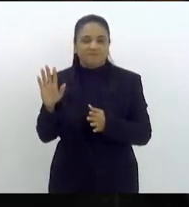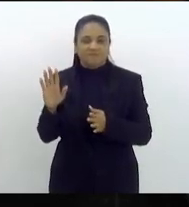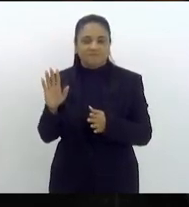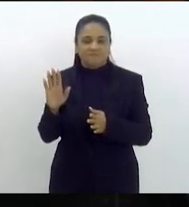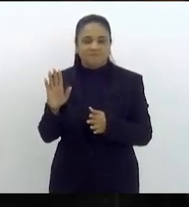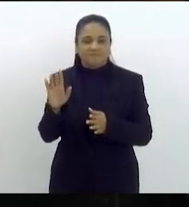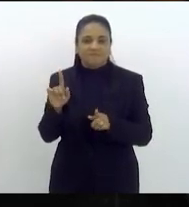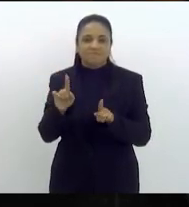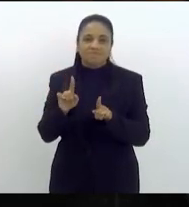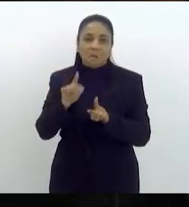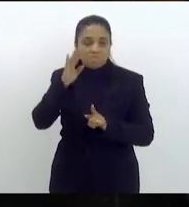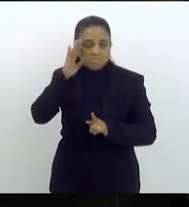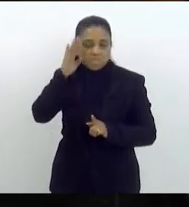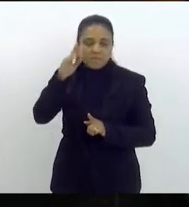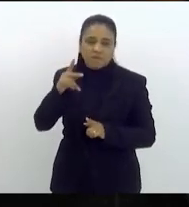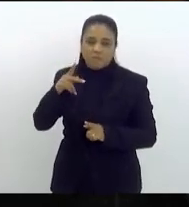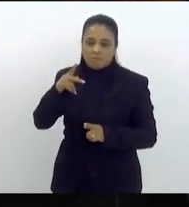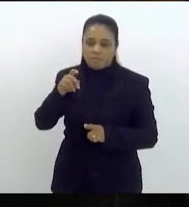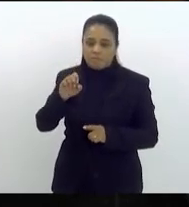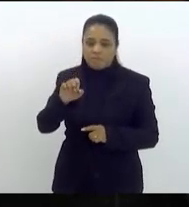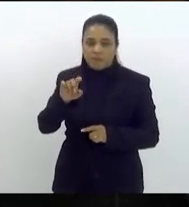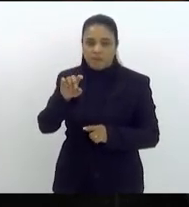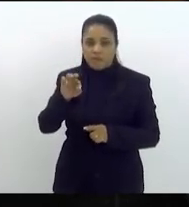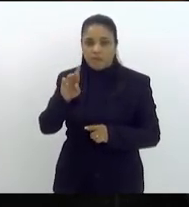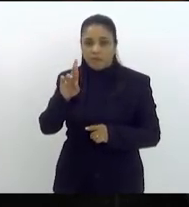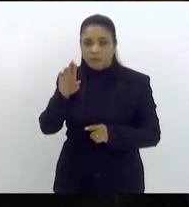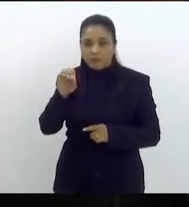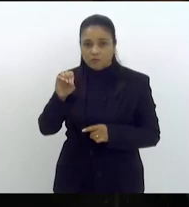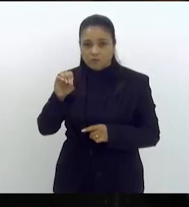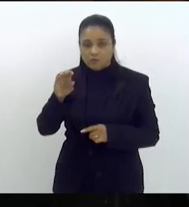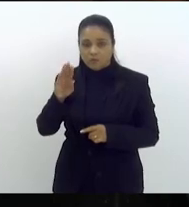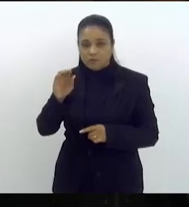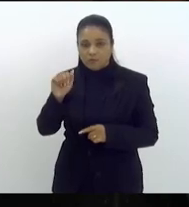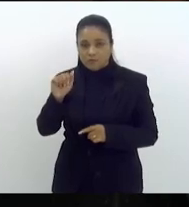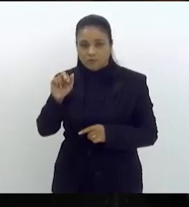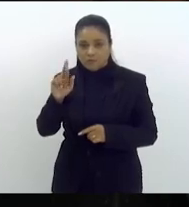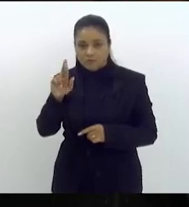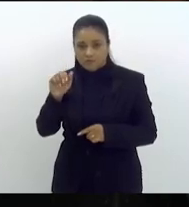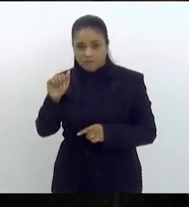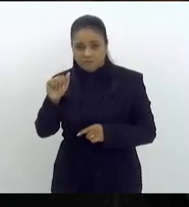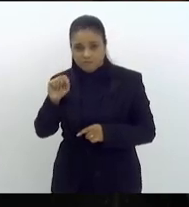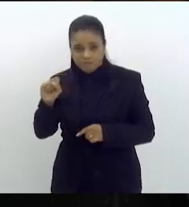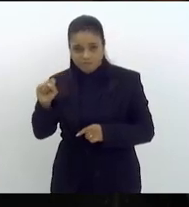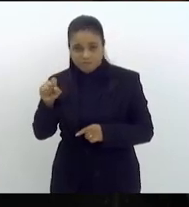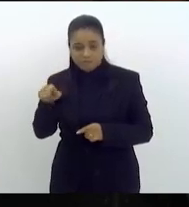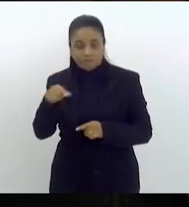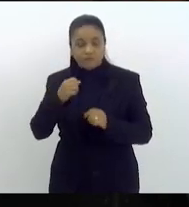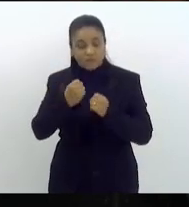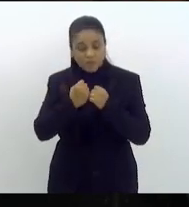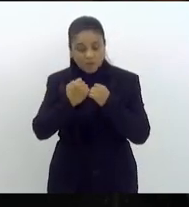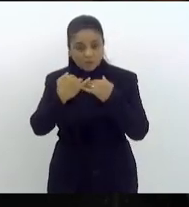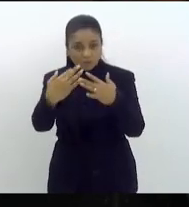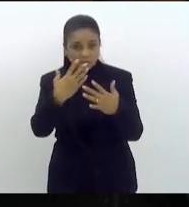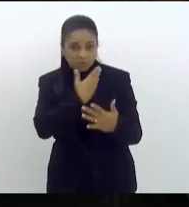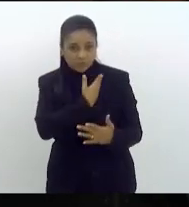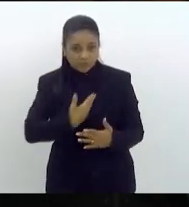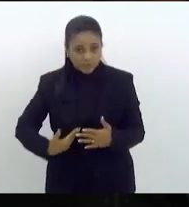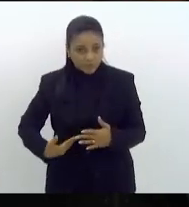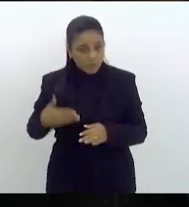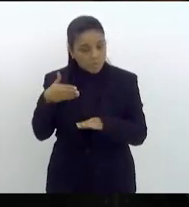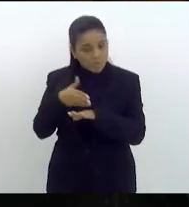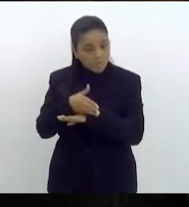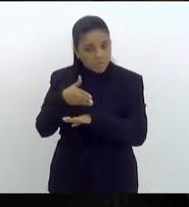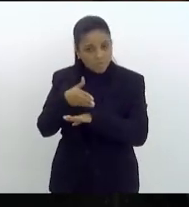a Petrobras esta audiência pública teve a participação ativa